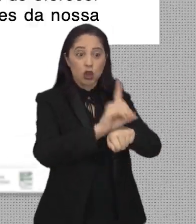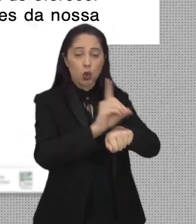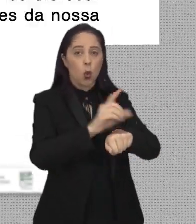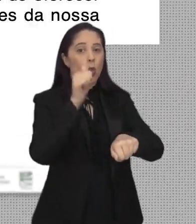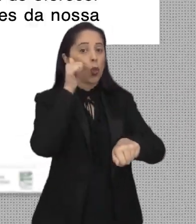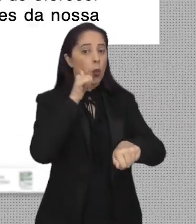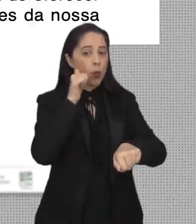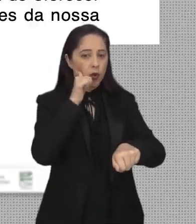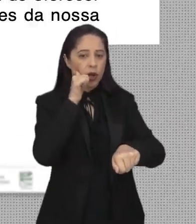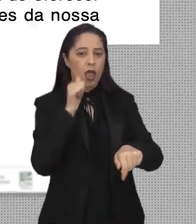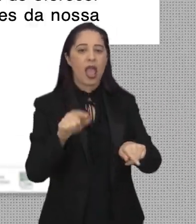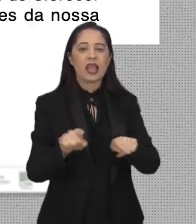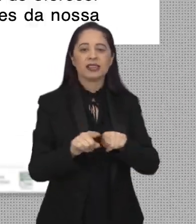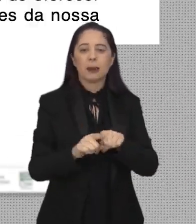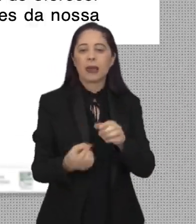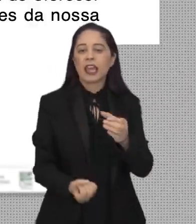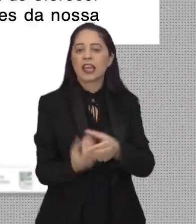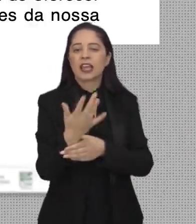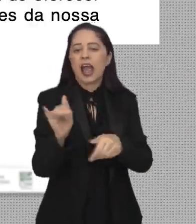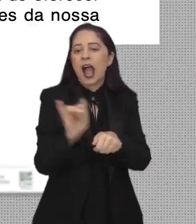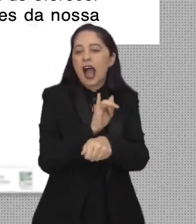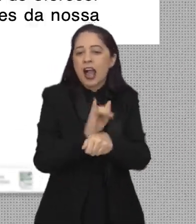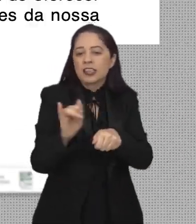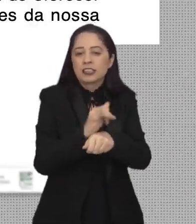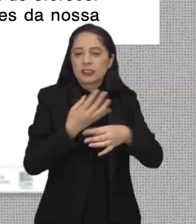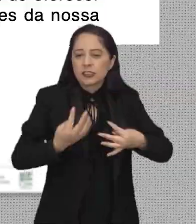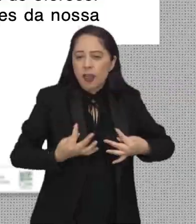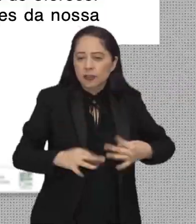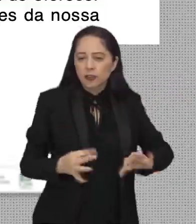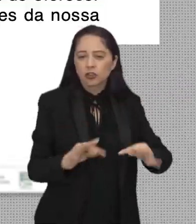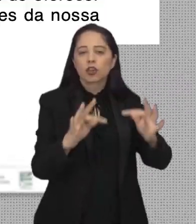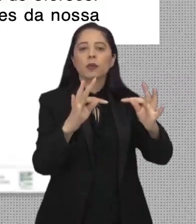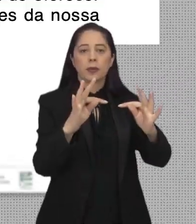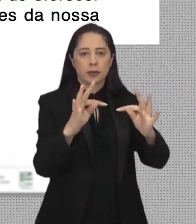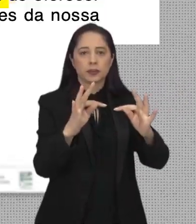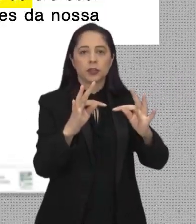Outra meta é desenvolver ferramentas tecnológicas para ampliar a